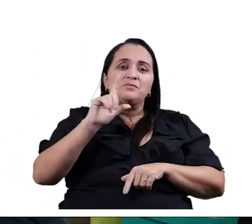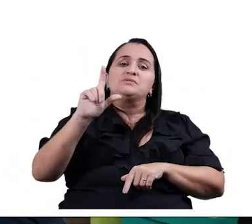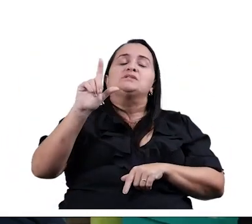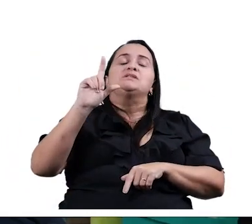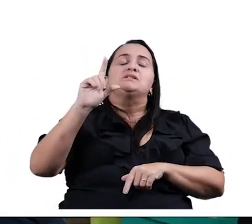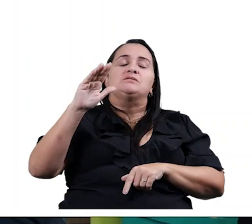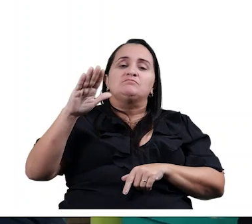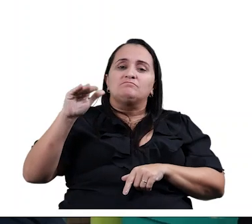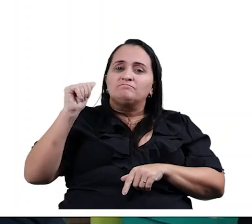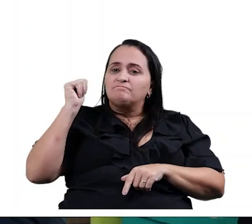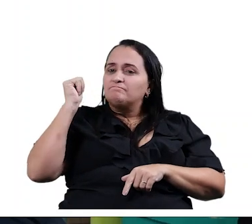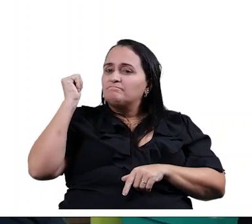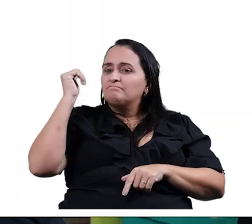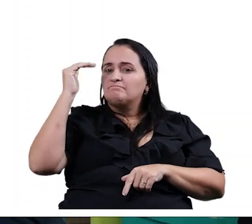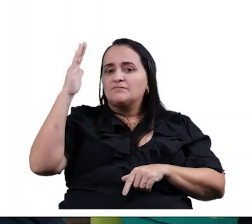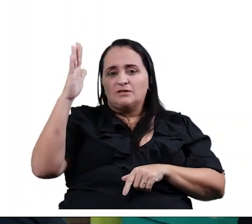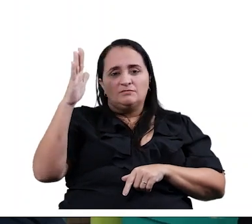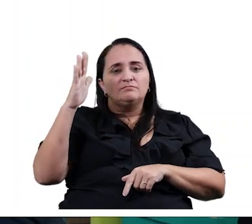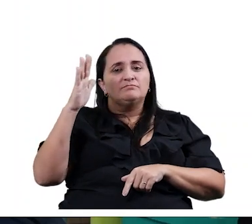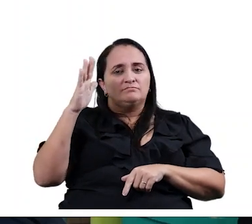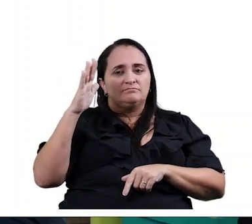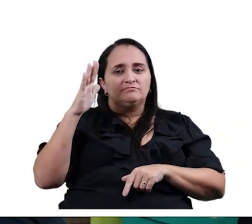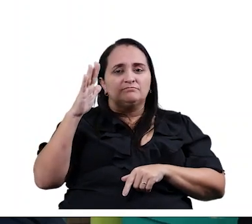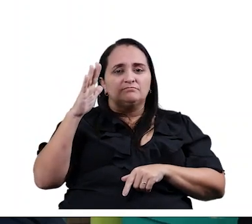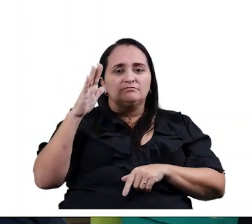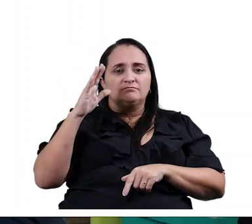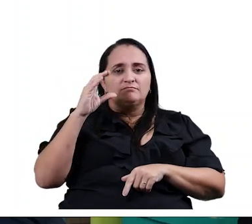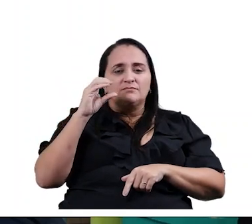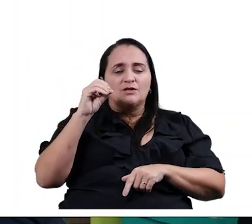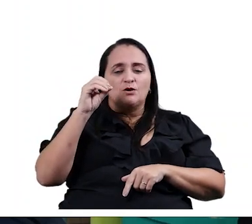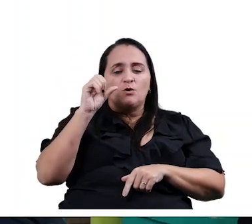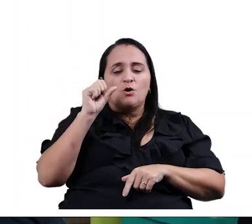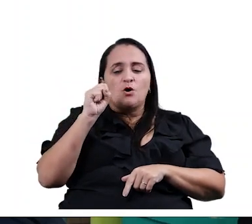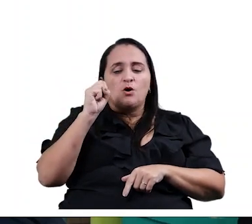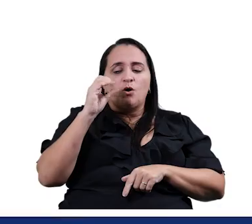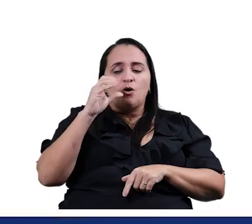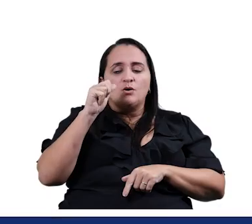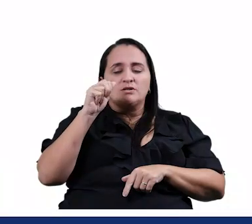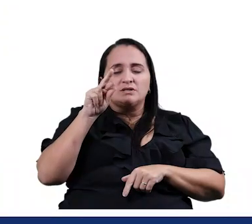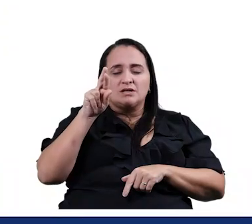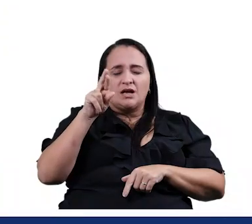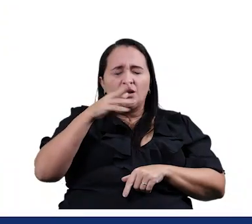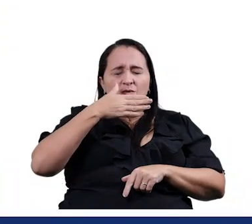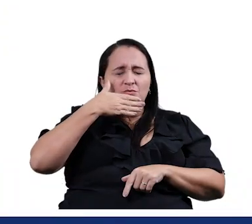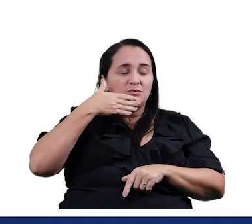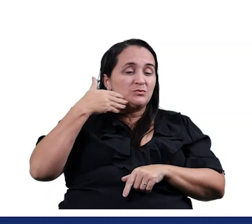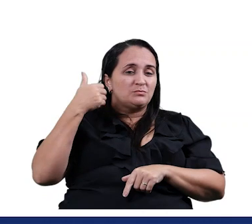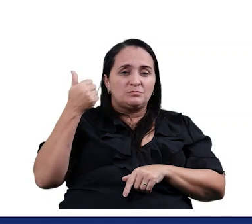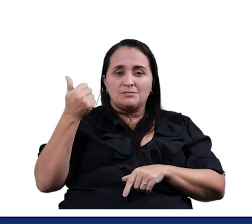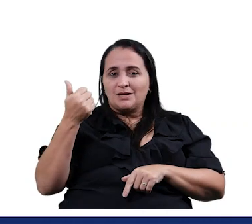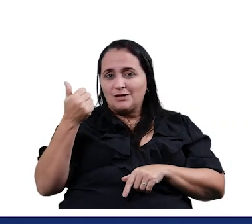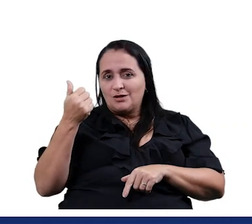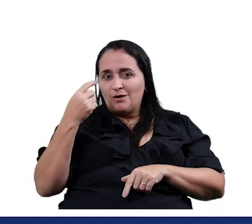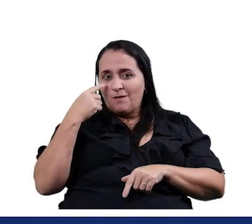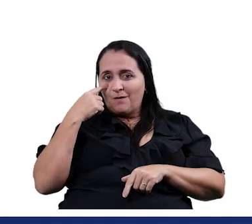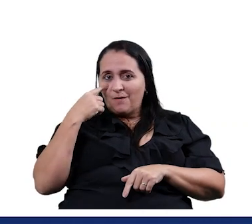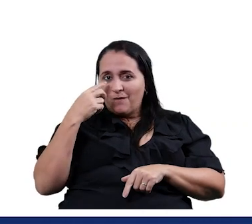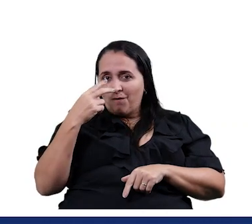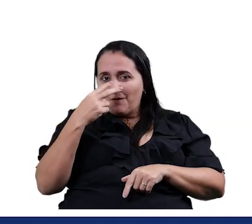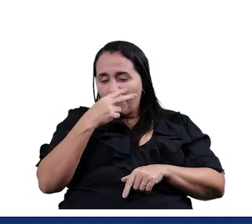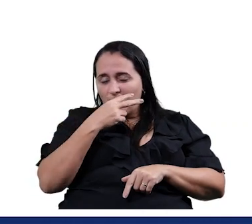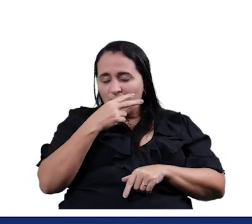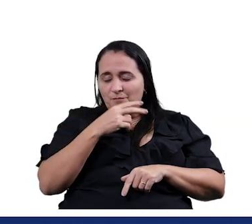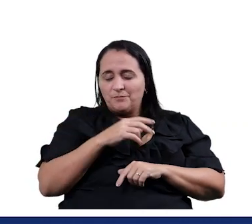elevou o nome de Oscar para um dos maiores jogadores de basquete do Brasil. Vou ler o trecho do